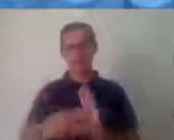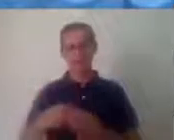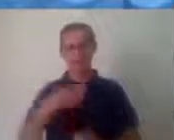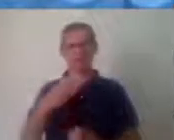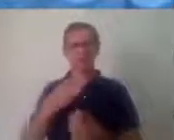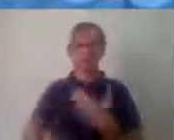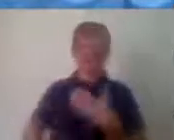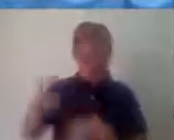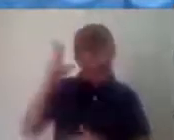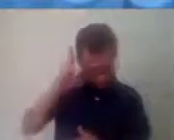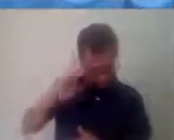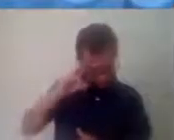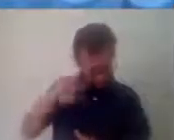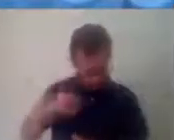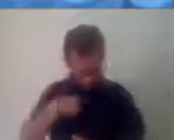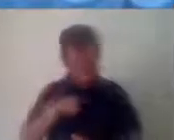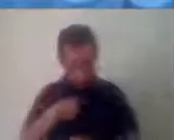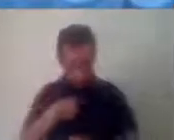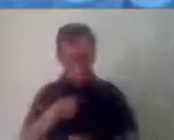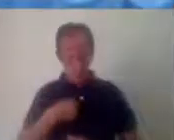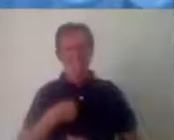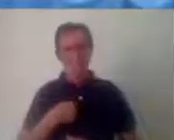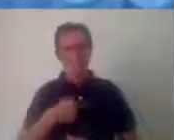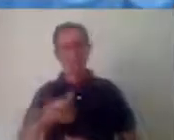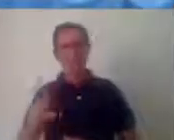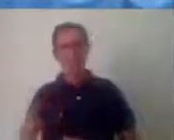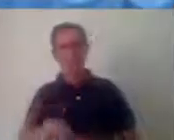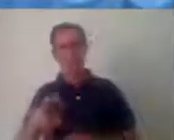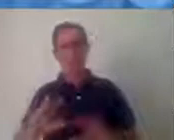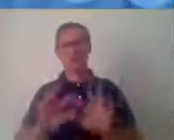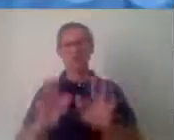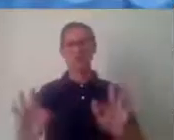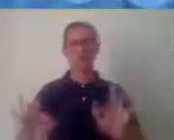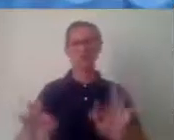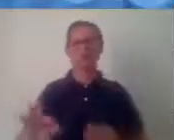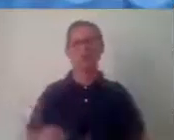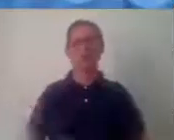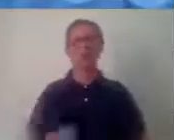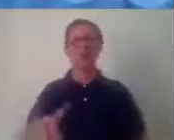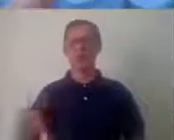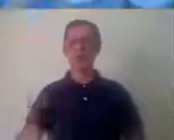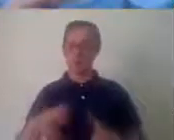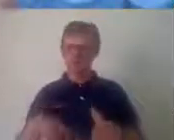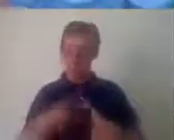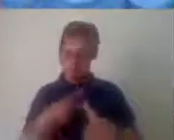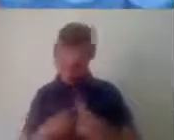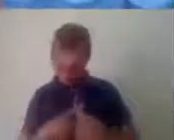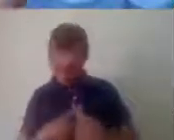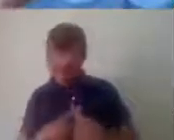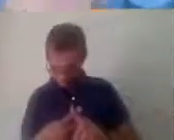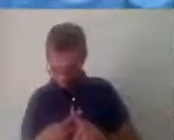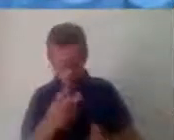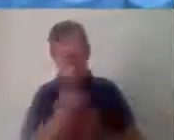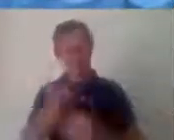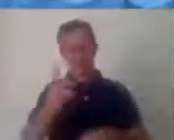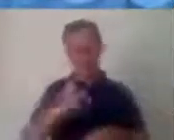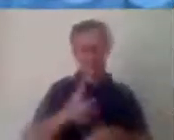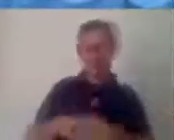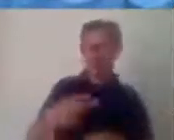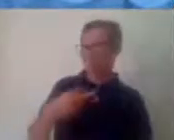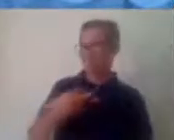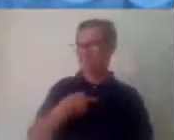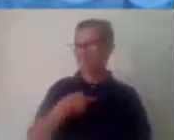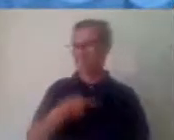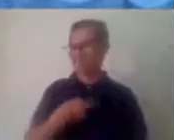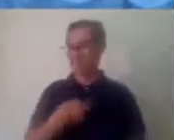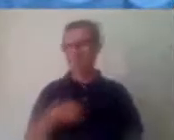Então, lembra, posso integrar função, a minha integral dupla, as duas variáveis ao mesmo tempo?